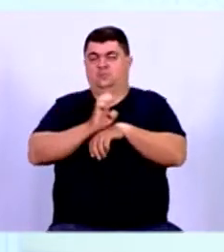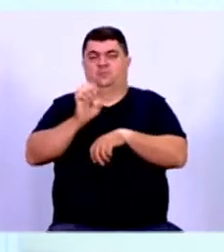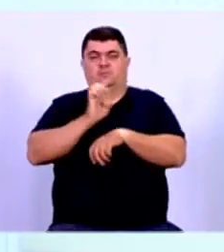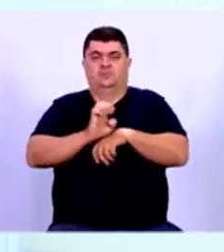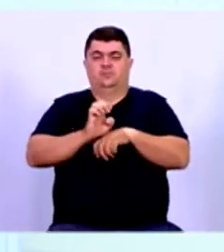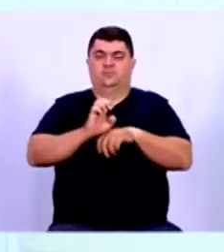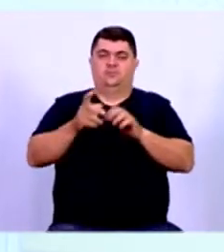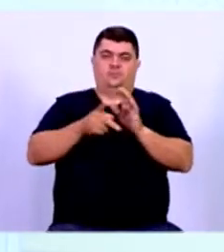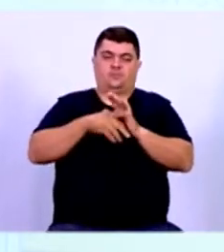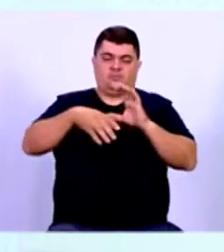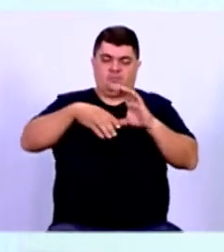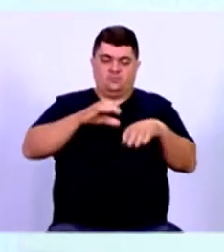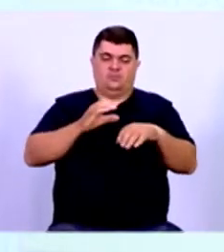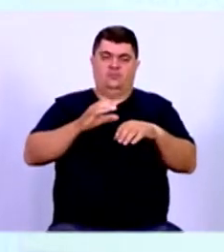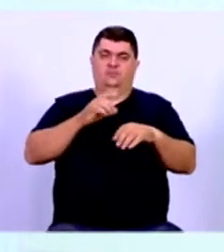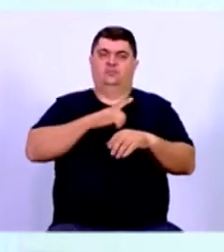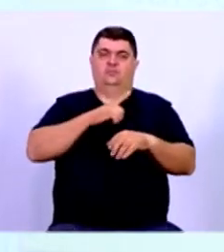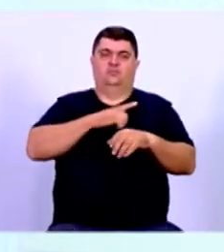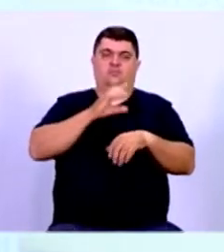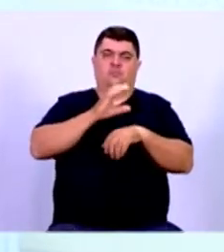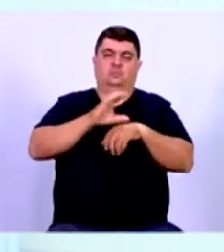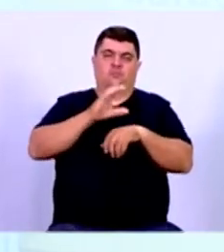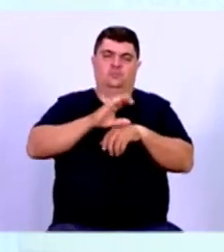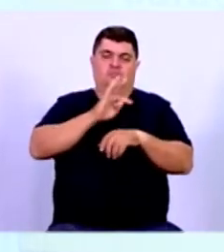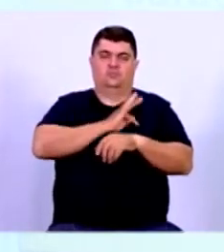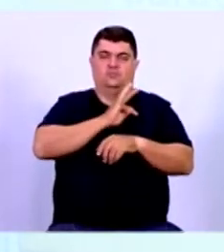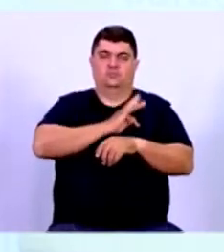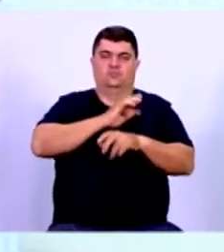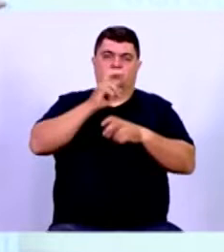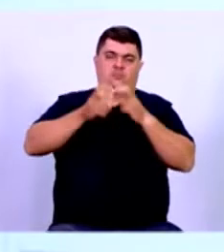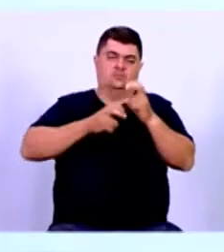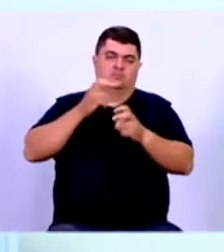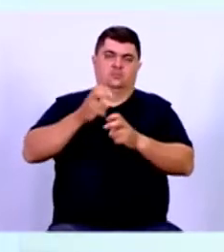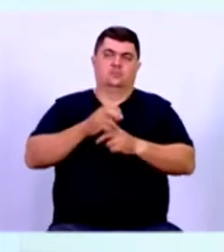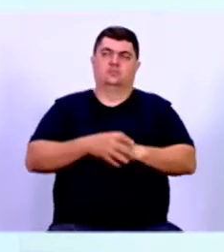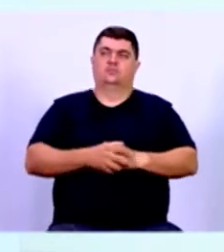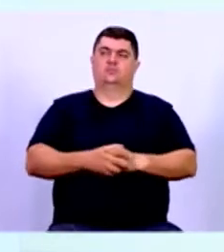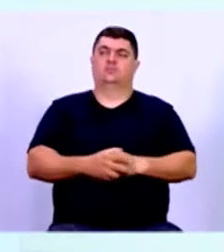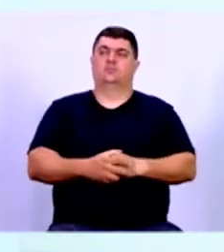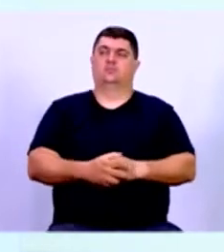para fins de certificação no curso técnico de informática para a internet.